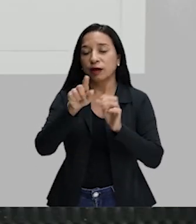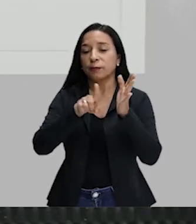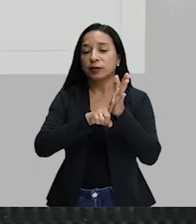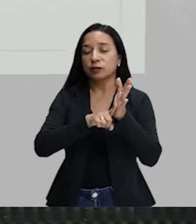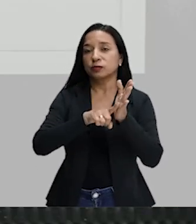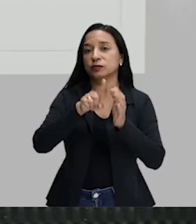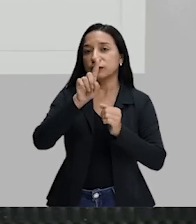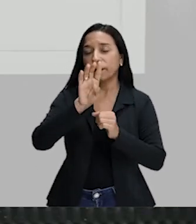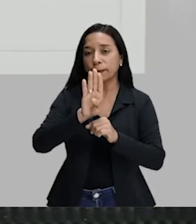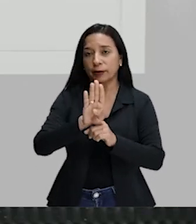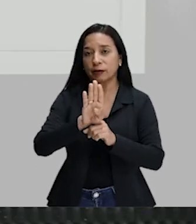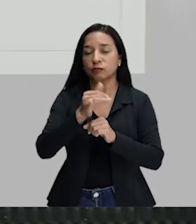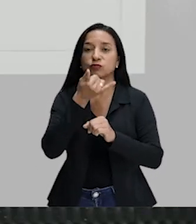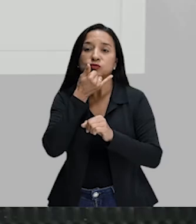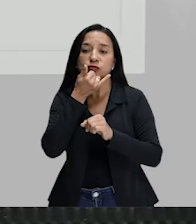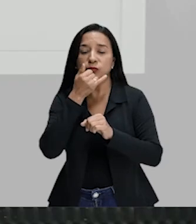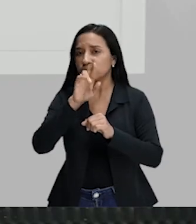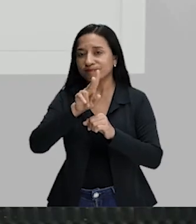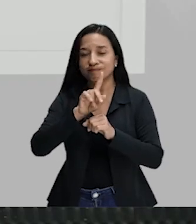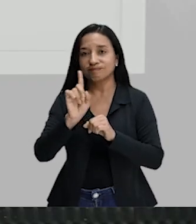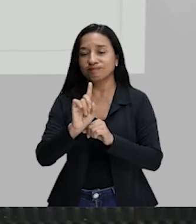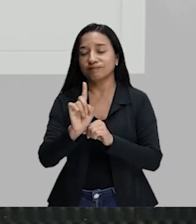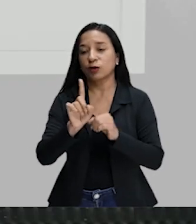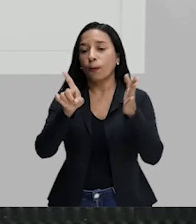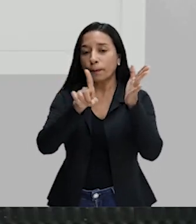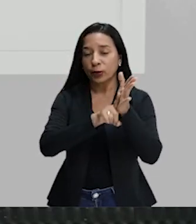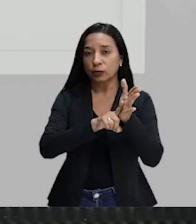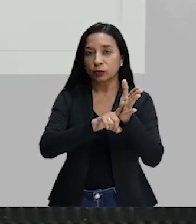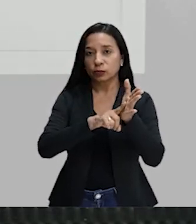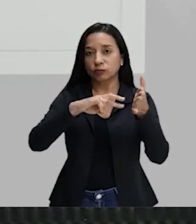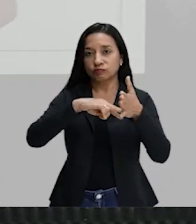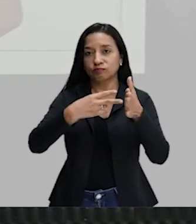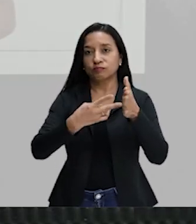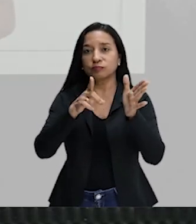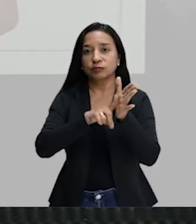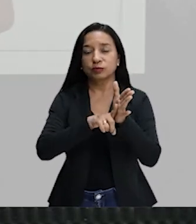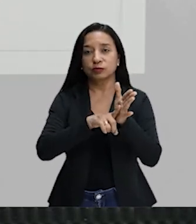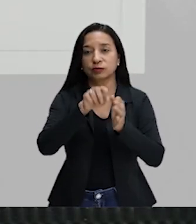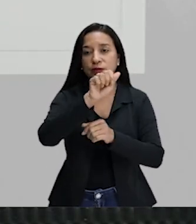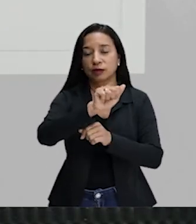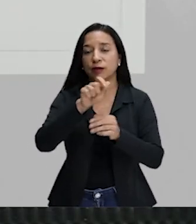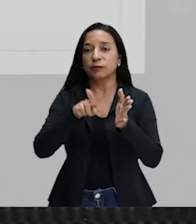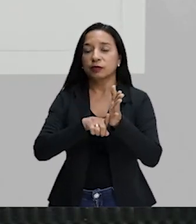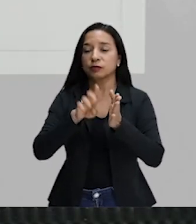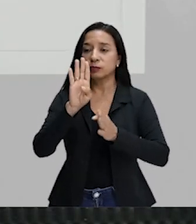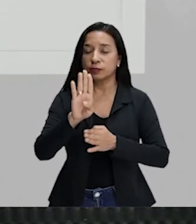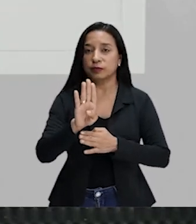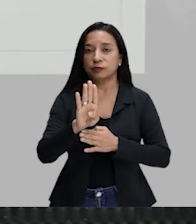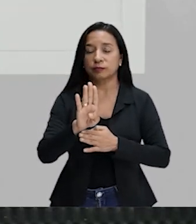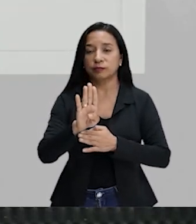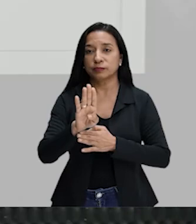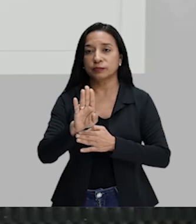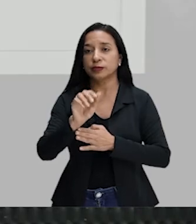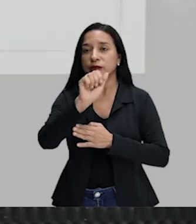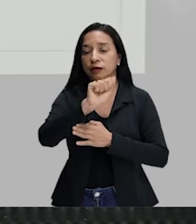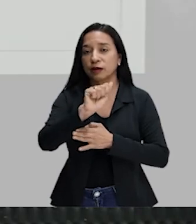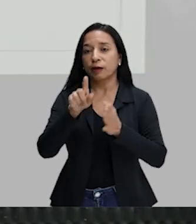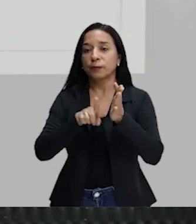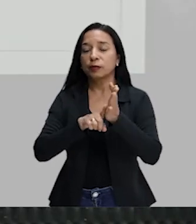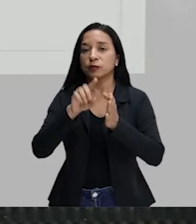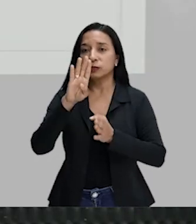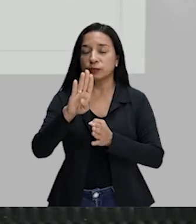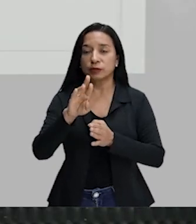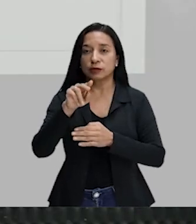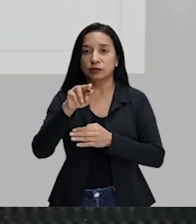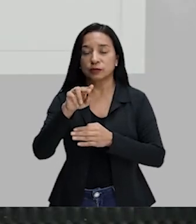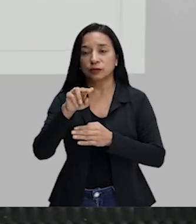tem a diferença de dois arcos. Tá? Eu tenho A menos o B. O seno de A menos B vai